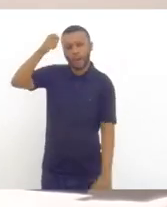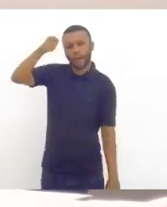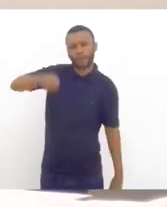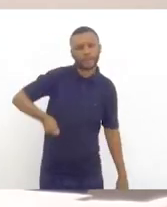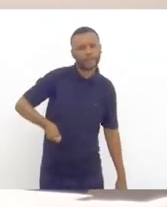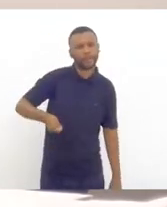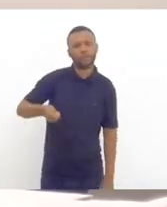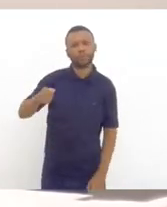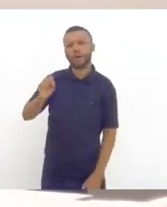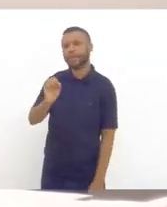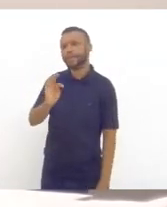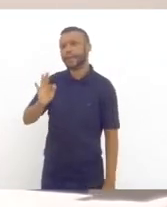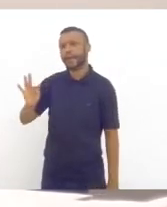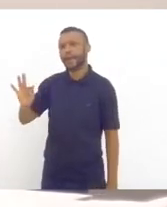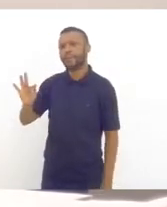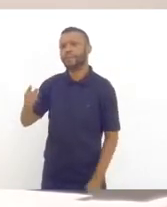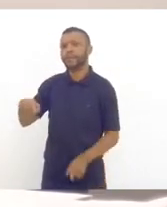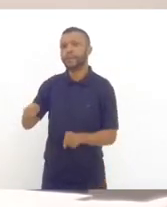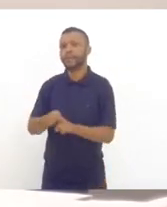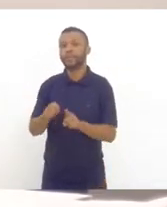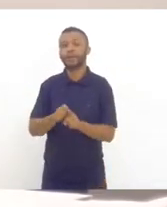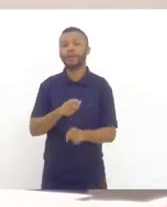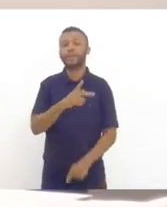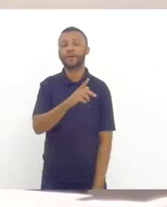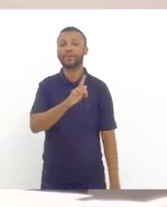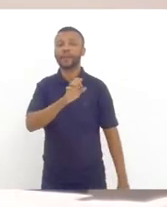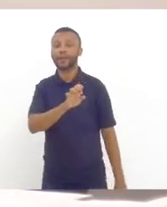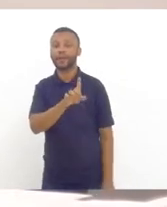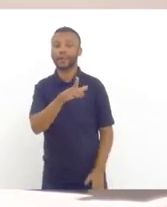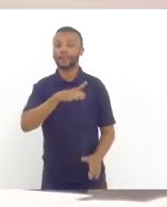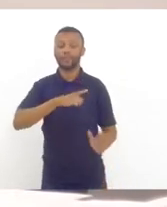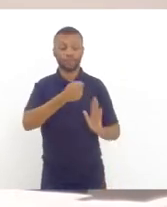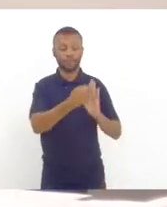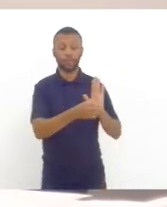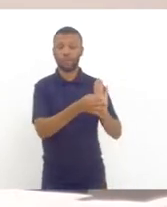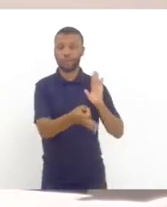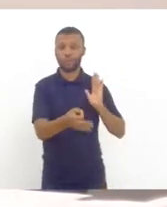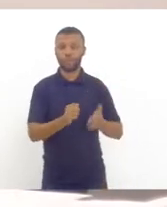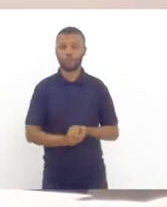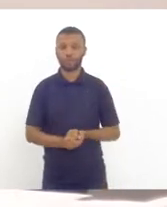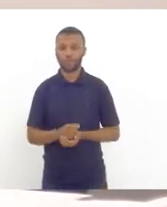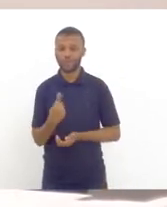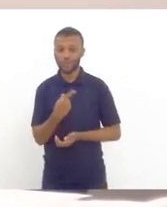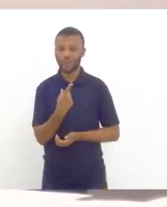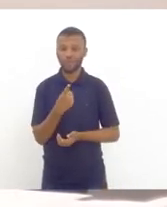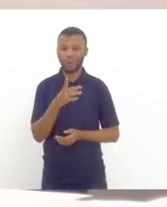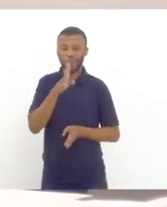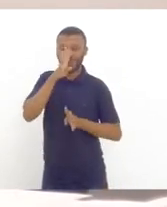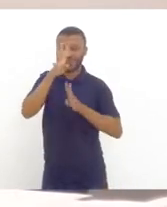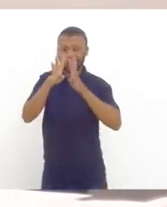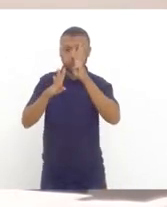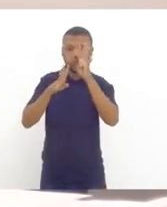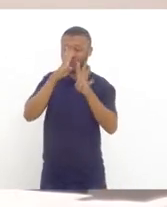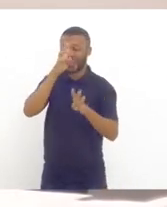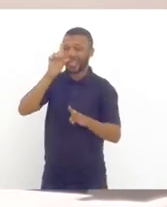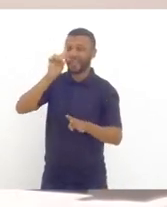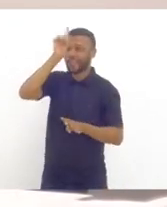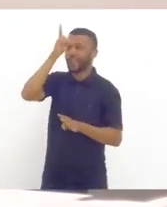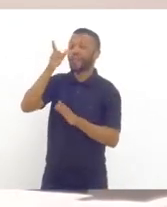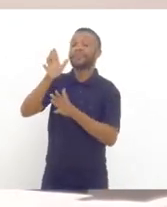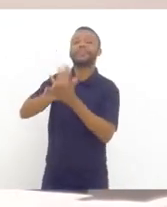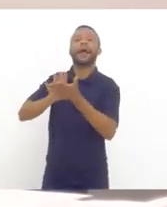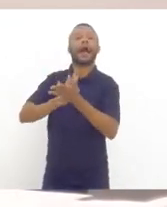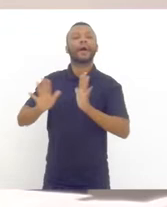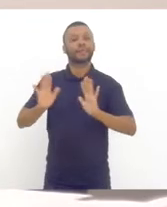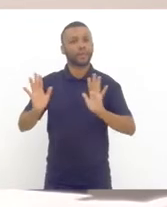o próprio parecer da Procuradoria-Geral do Estado. Nós não estamos inventando nada.